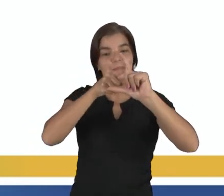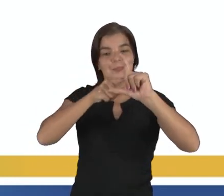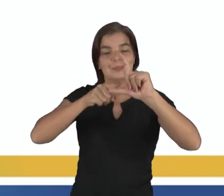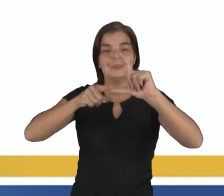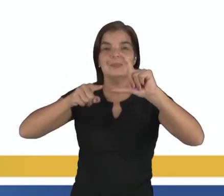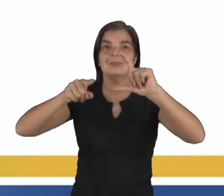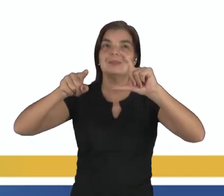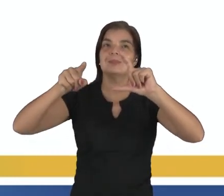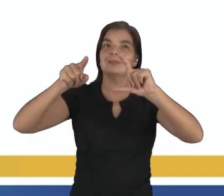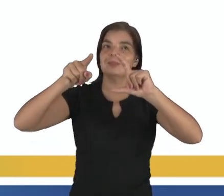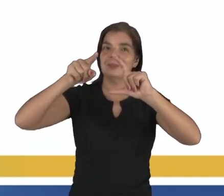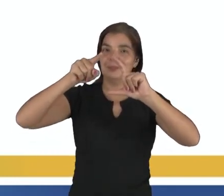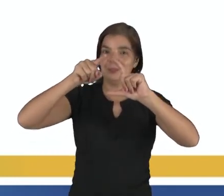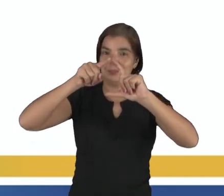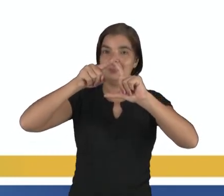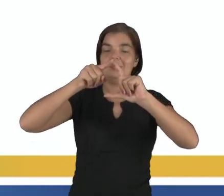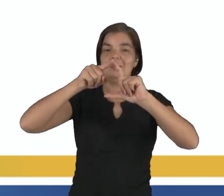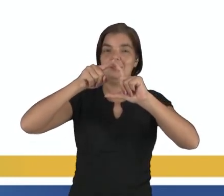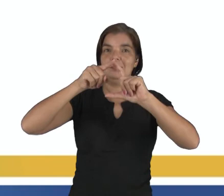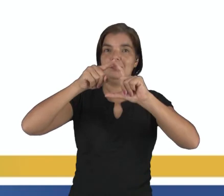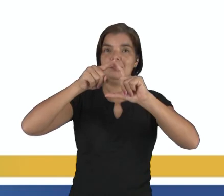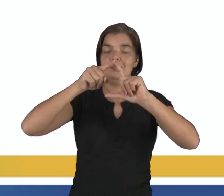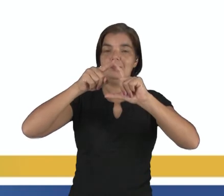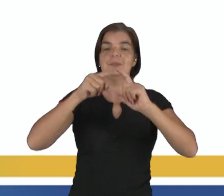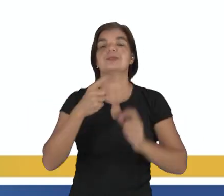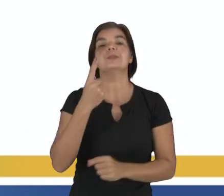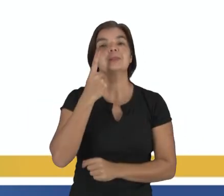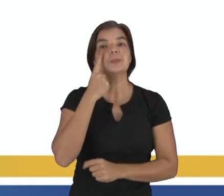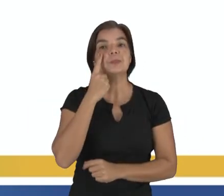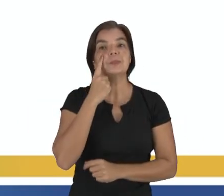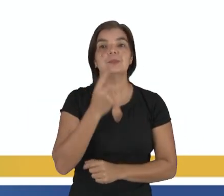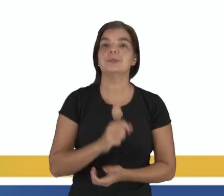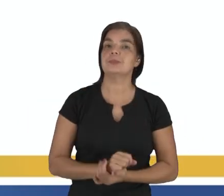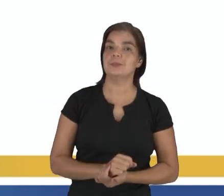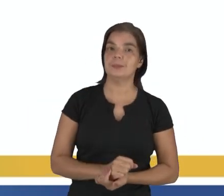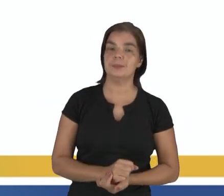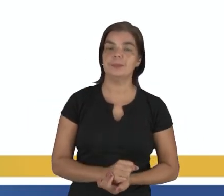região delimitada por essa extremidade.